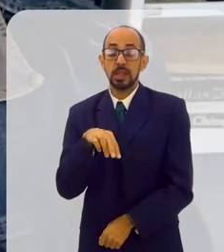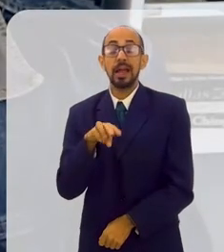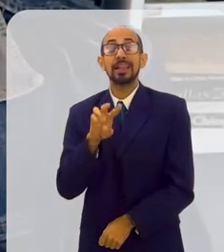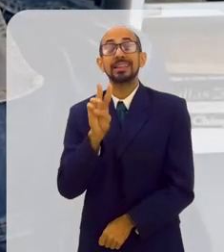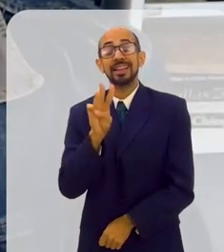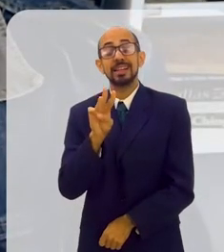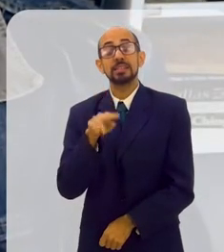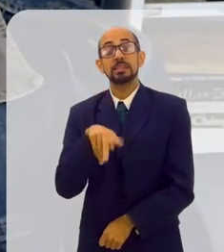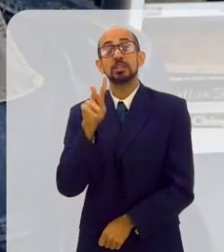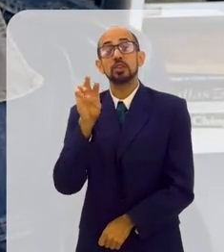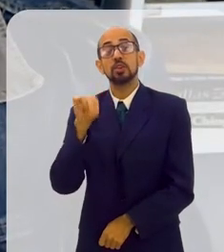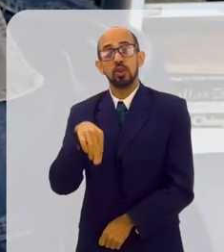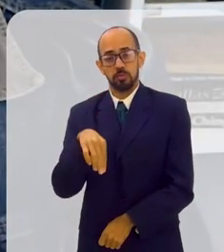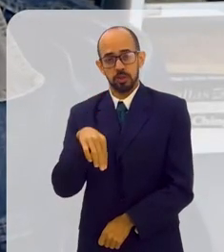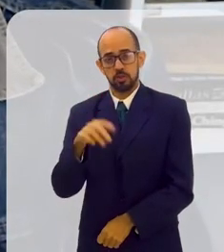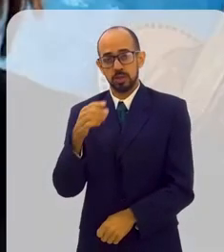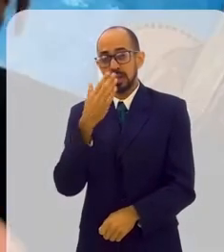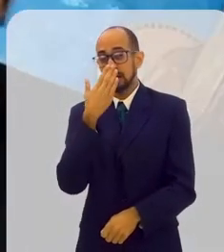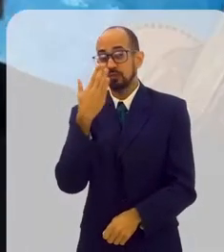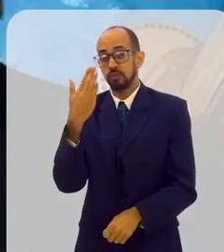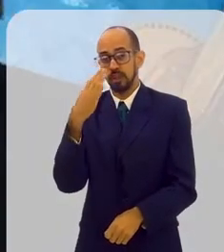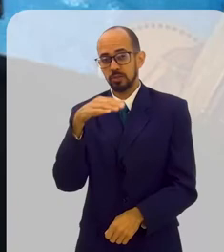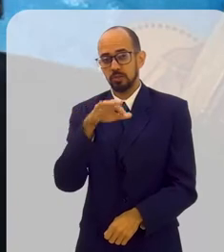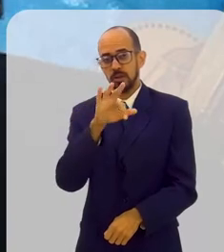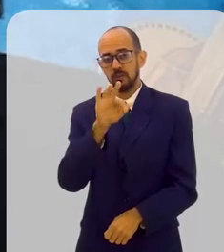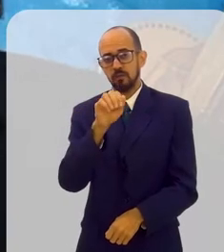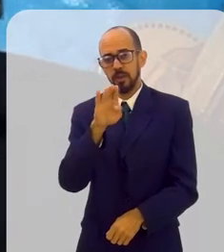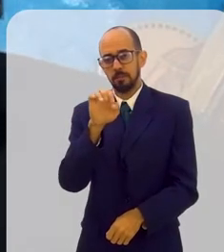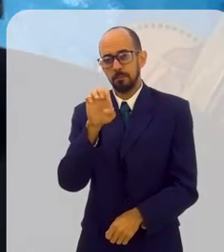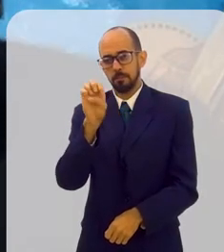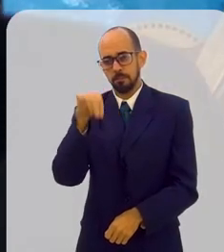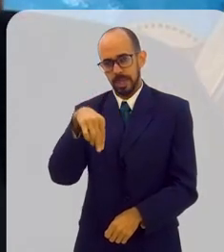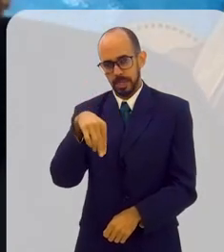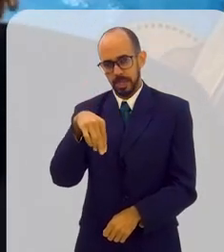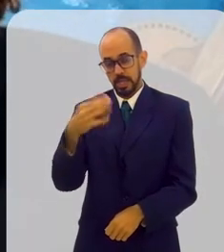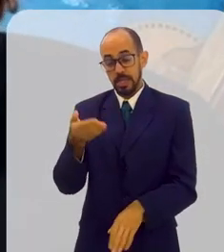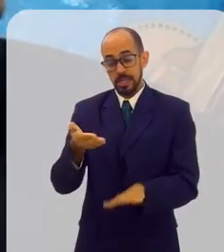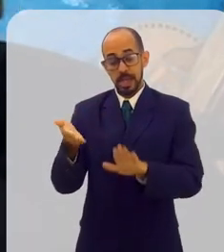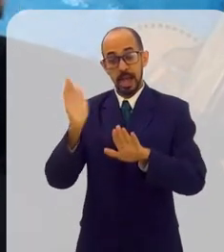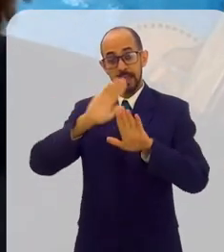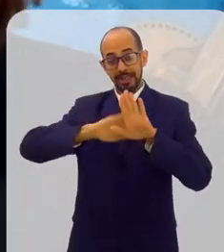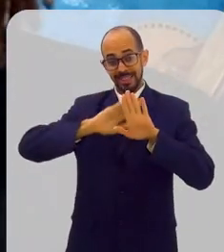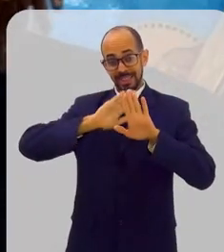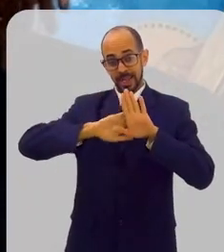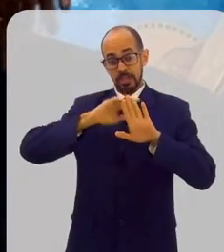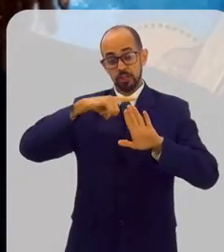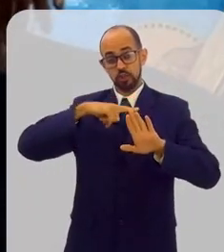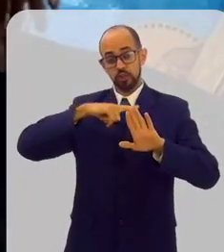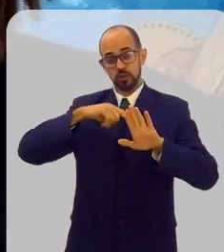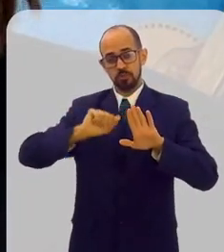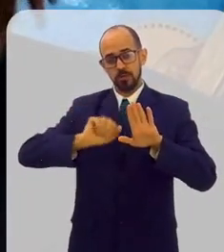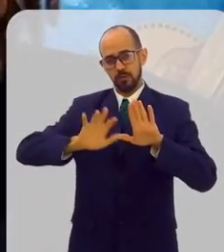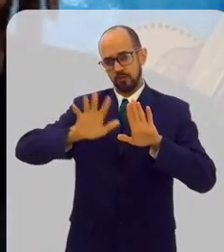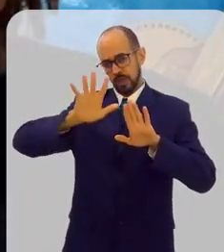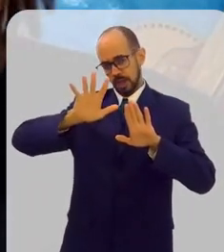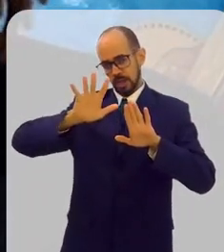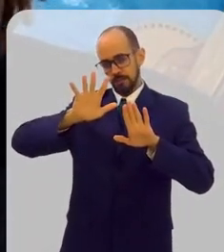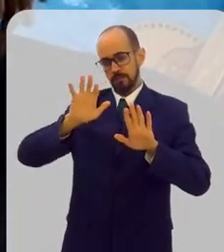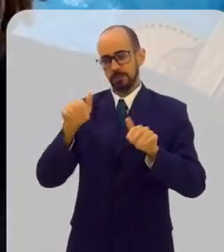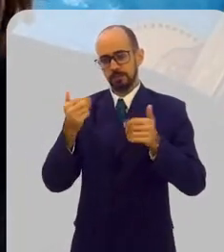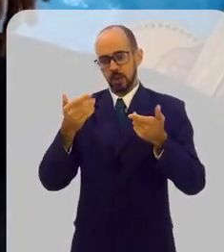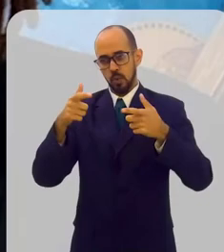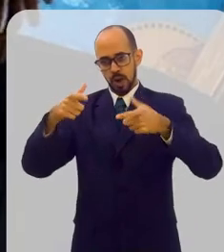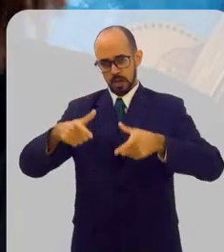3 quilômetros, né? Que era essa escola de frente para uma FEBEM, e nas costas dessa escola tinha uma comunidade, né? E ali